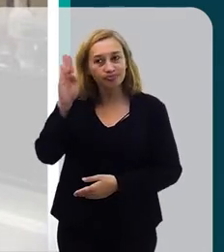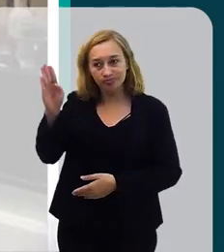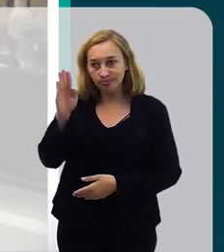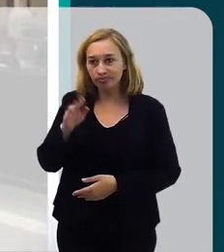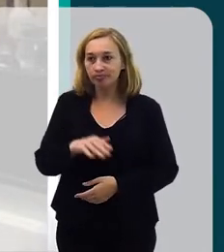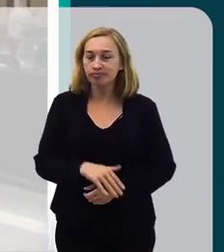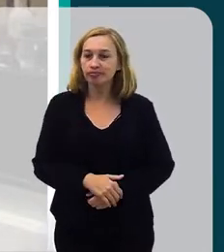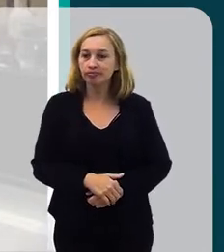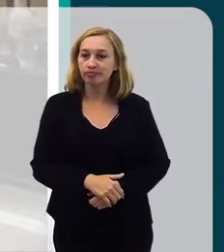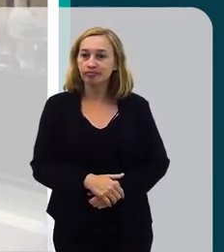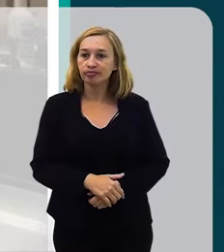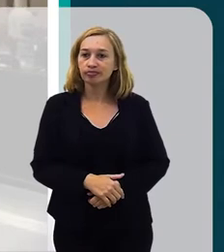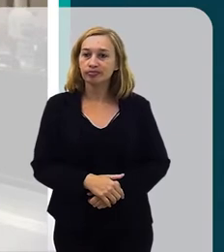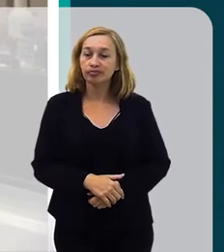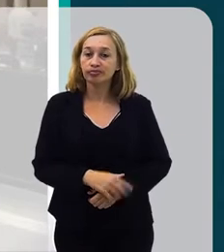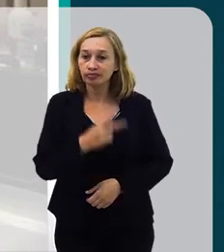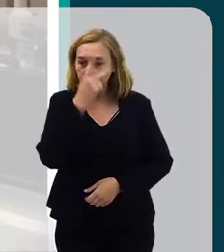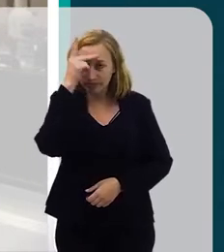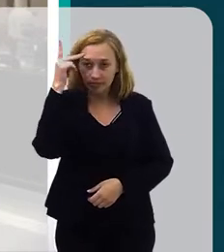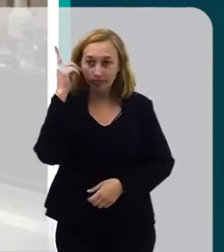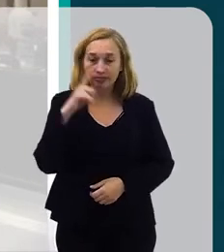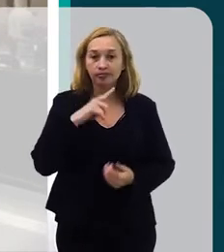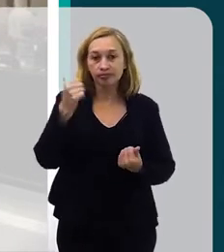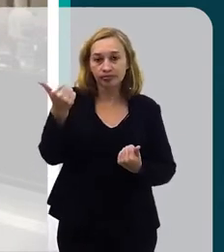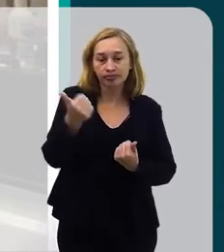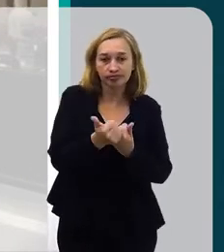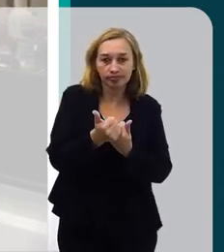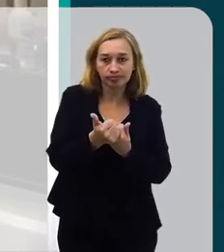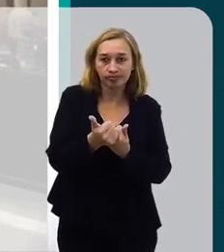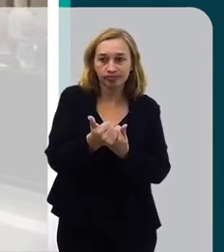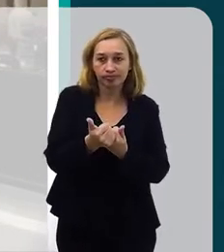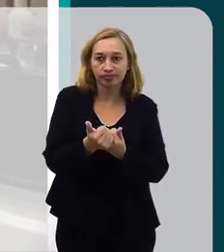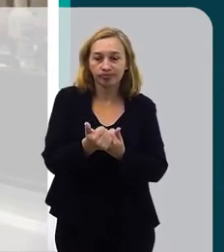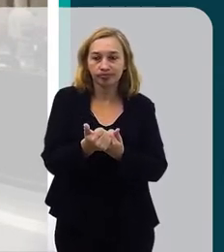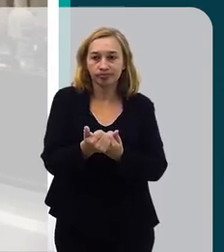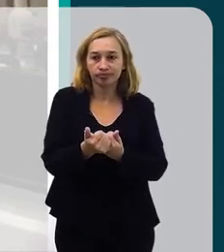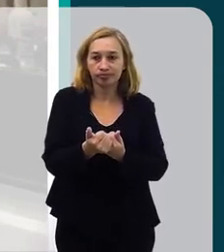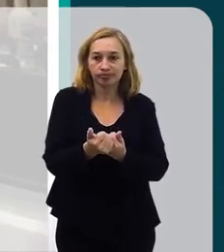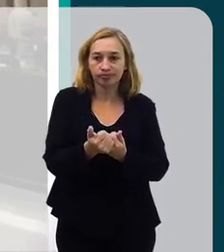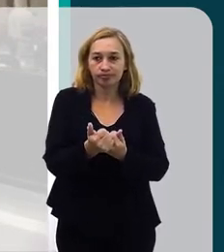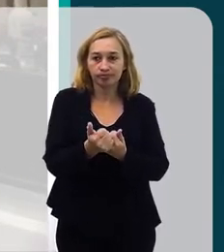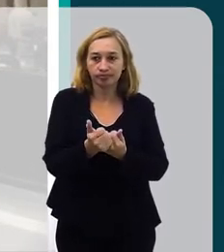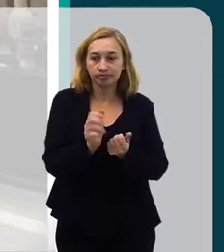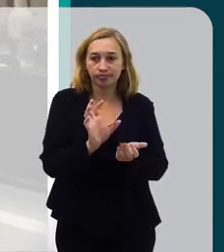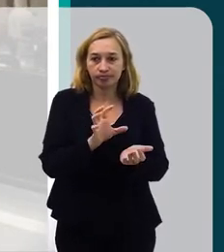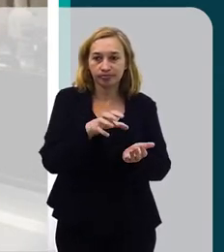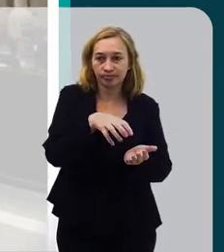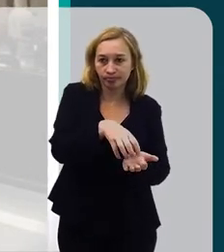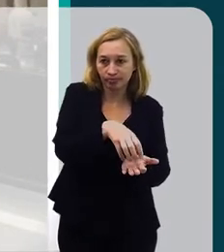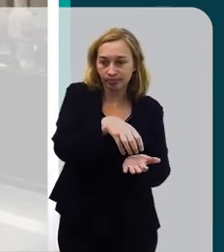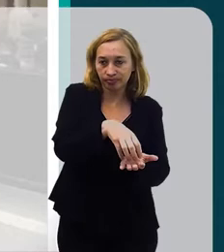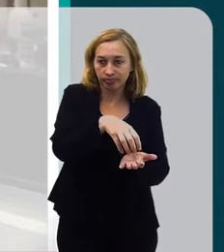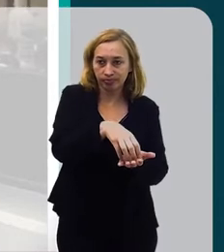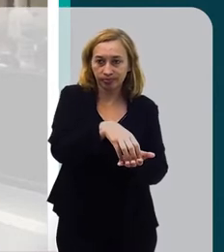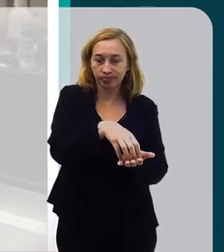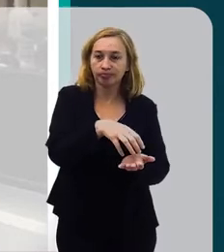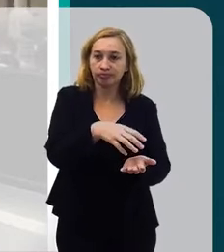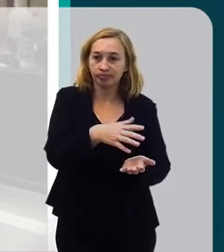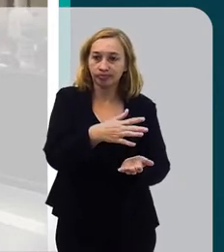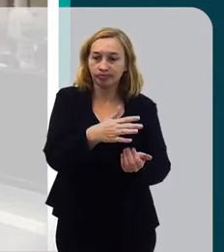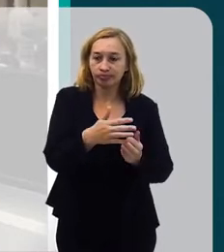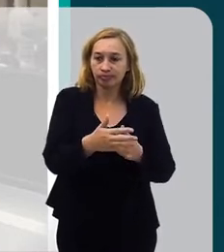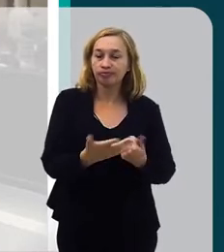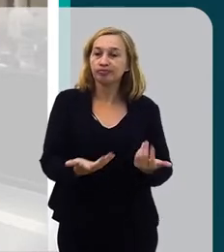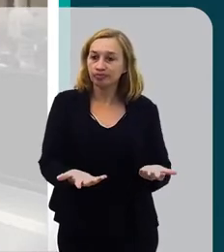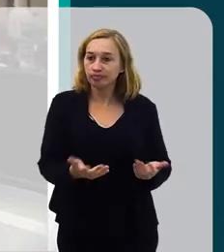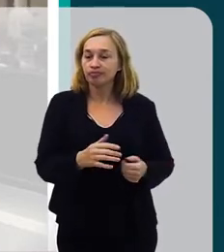seja fundamental essas pessoas terem apoio da sua rede de afeto, né?